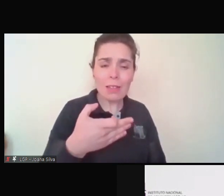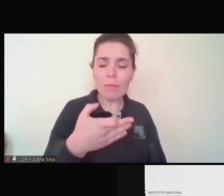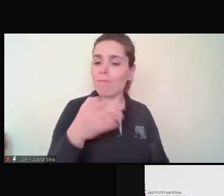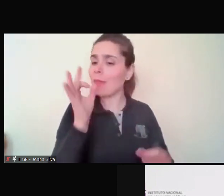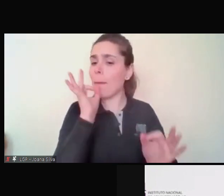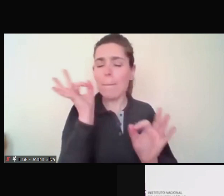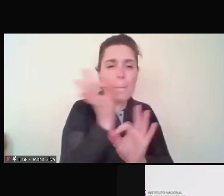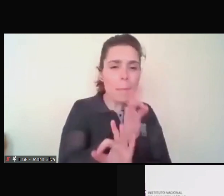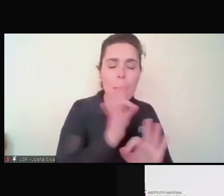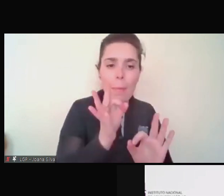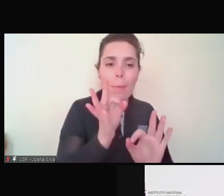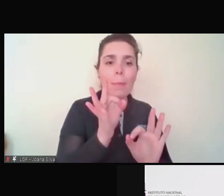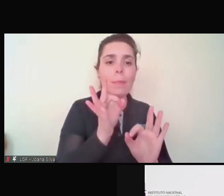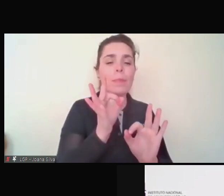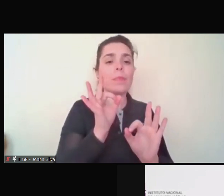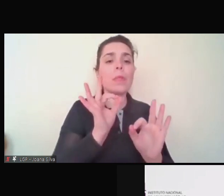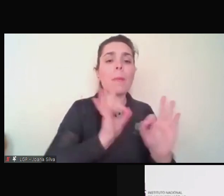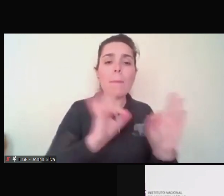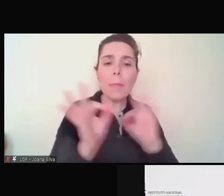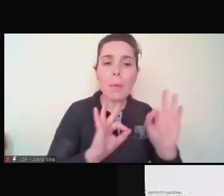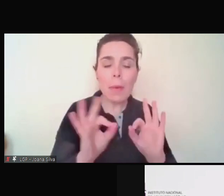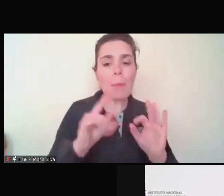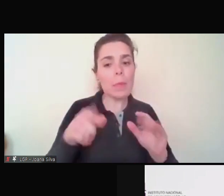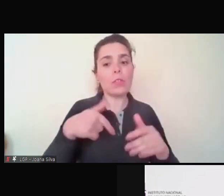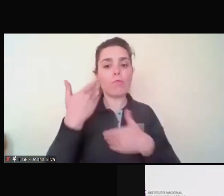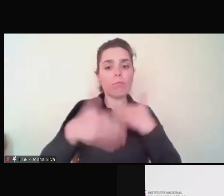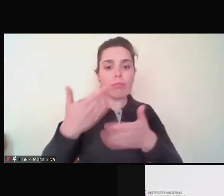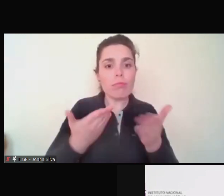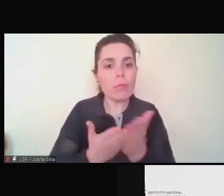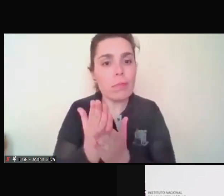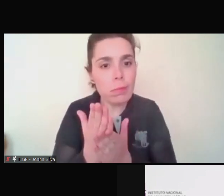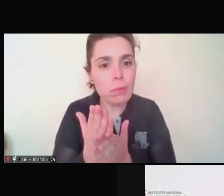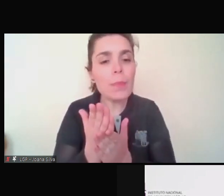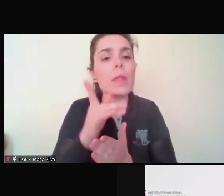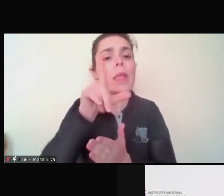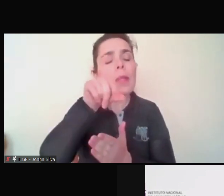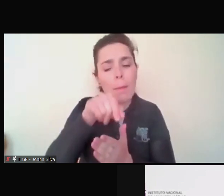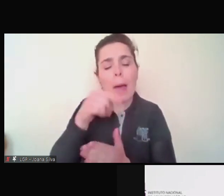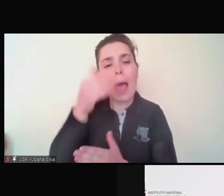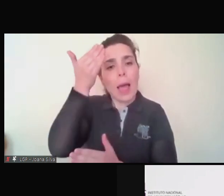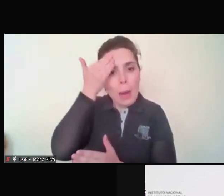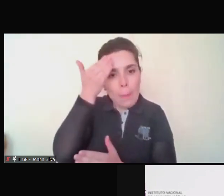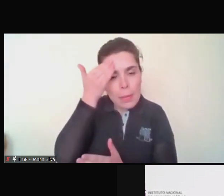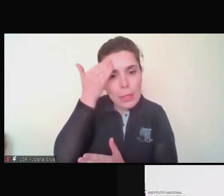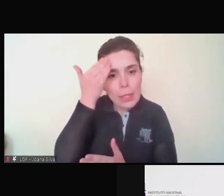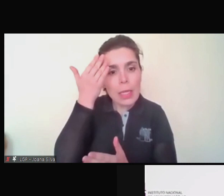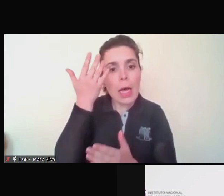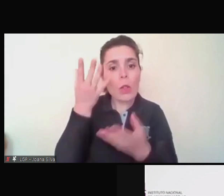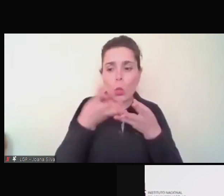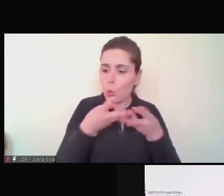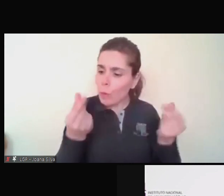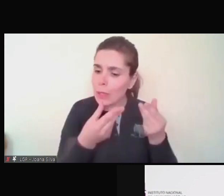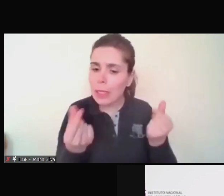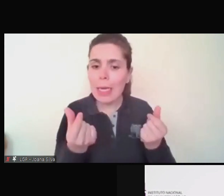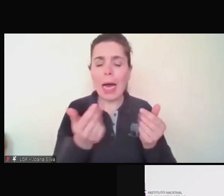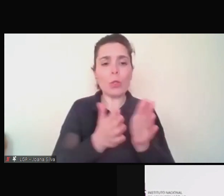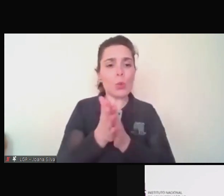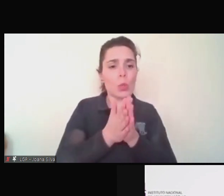não apenas para dar continuidade a este impulso, mas sobretudo que somos capazes coletivamente de retirar o melhor proveito deste